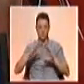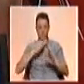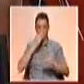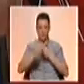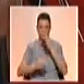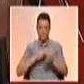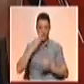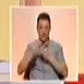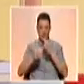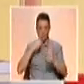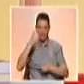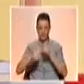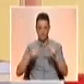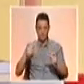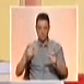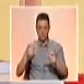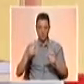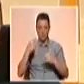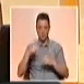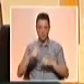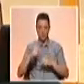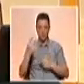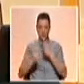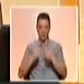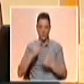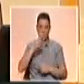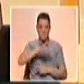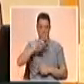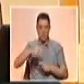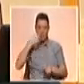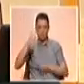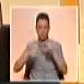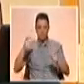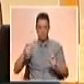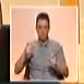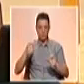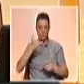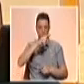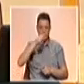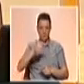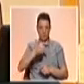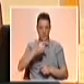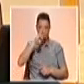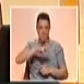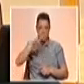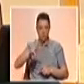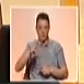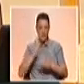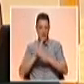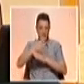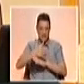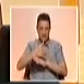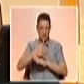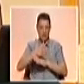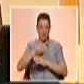mas de que valor de população estamos a falar? Estamos a falar de alguns milhões de pessoas ainda, 2 milhões de pessoas que não terão acesso ao